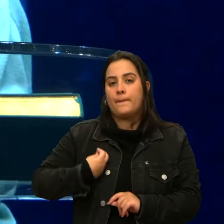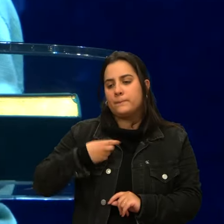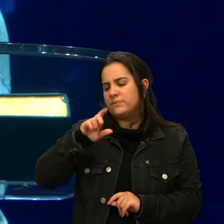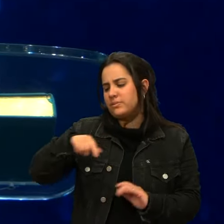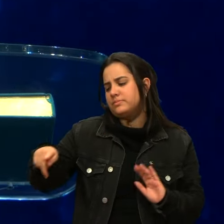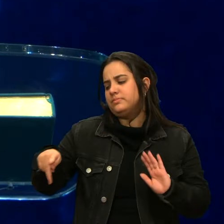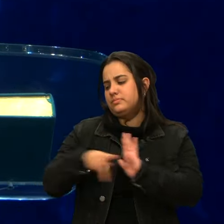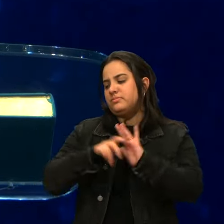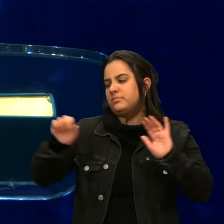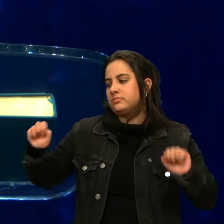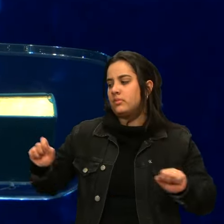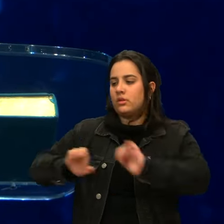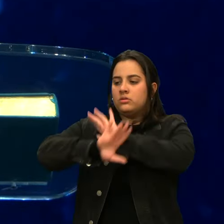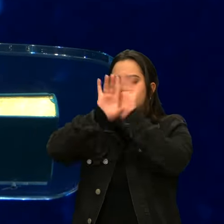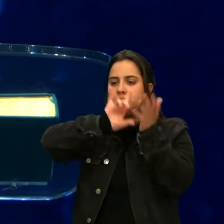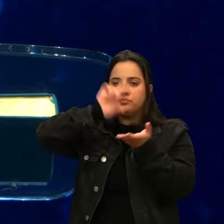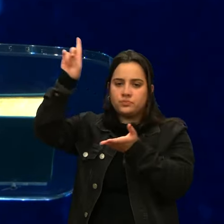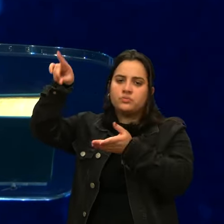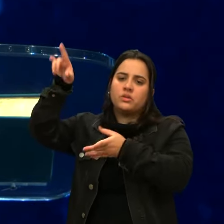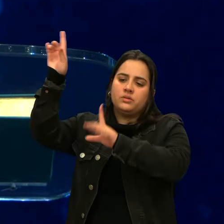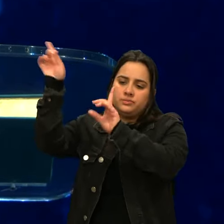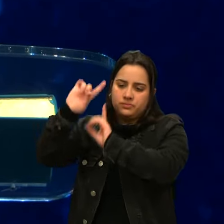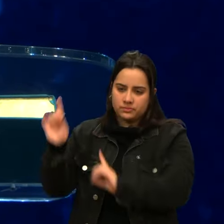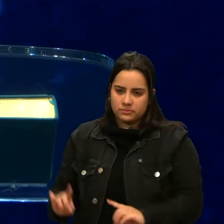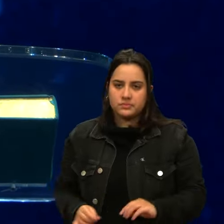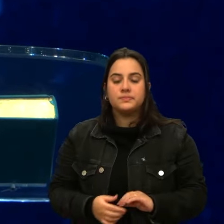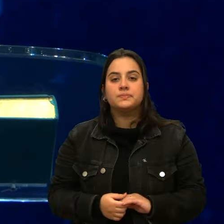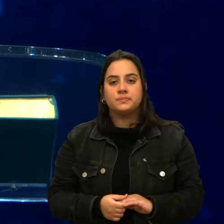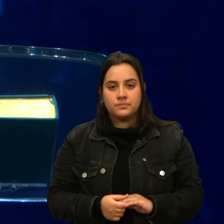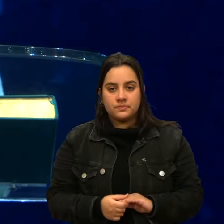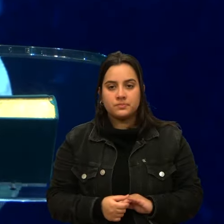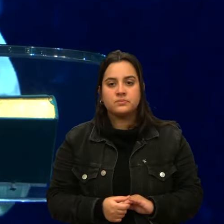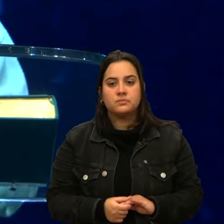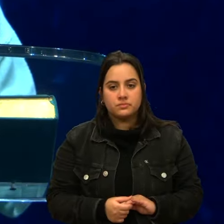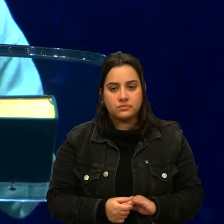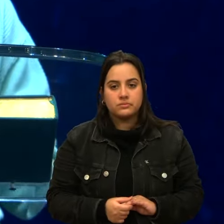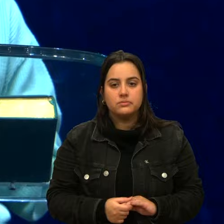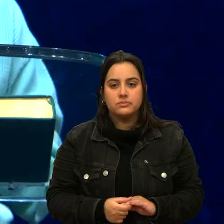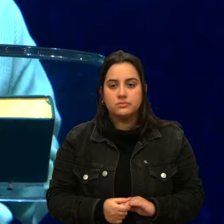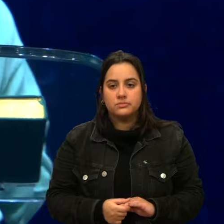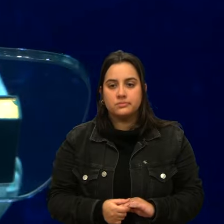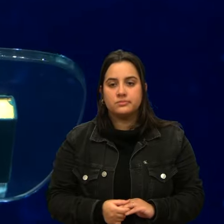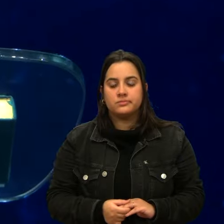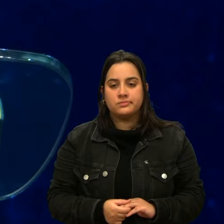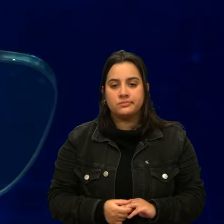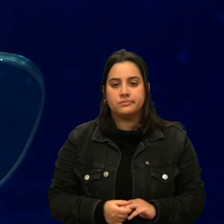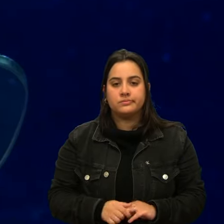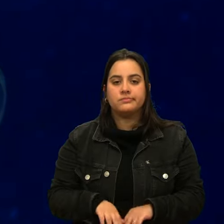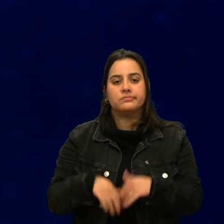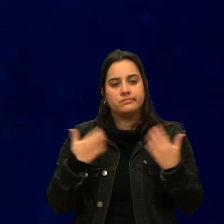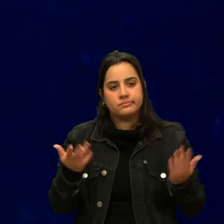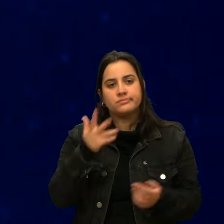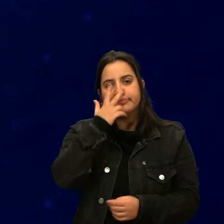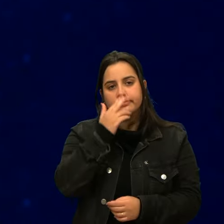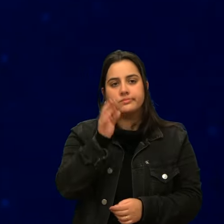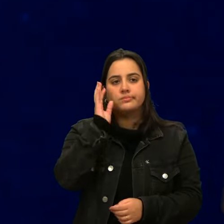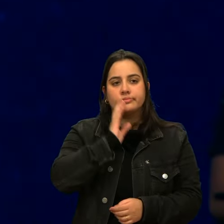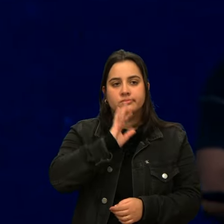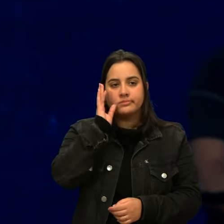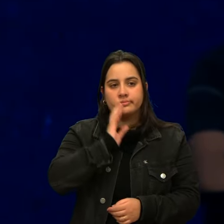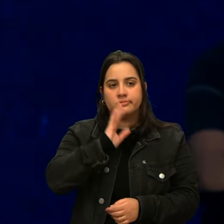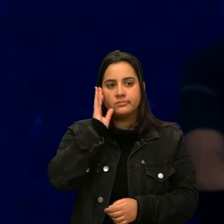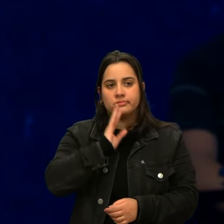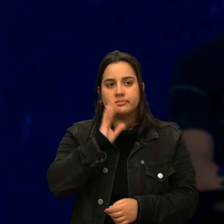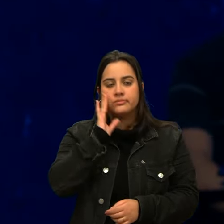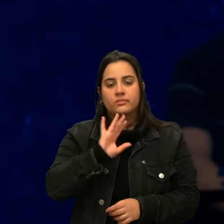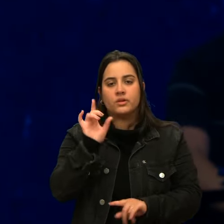Deus e que Ele é digno de receber essas coisas. E eu acho muito interessante a história